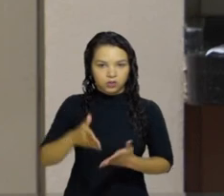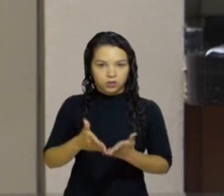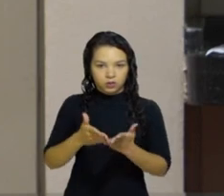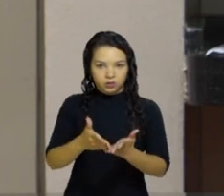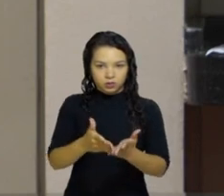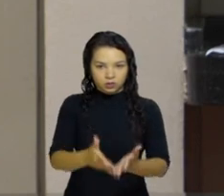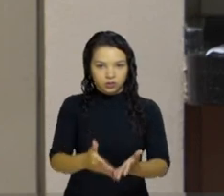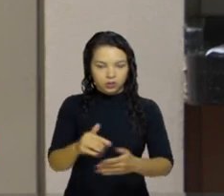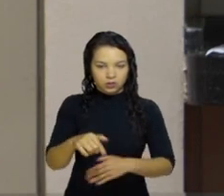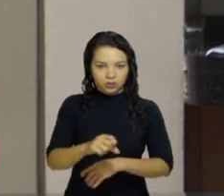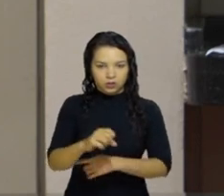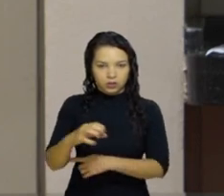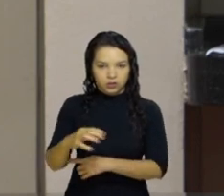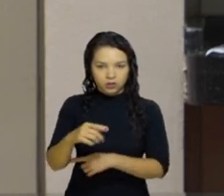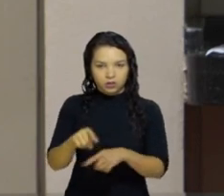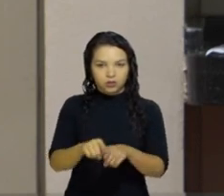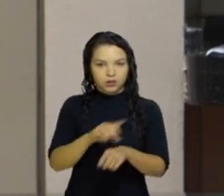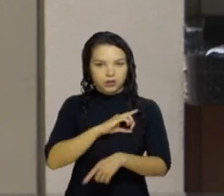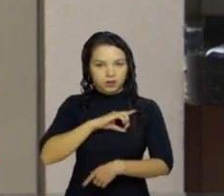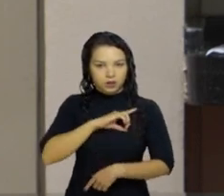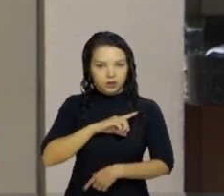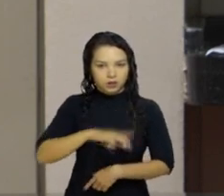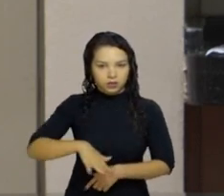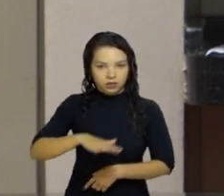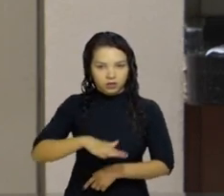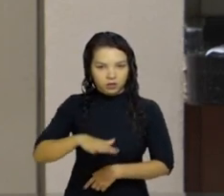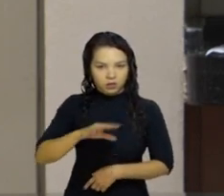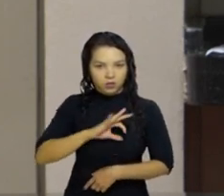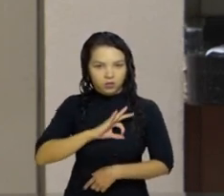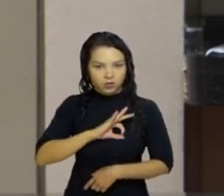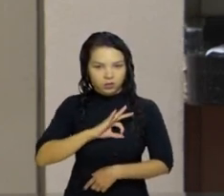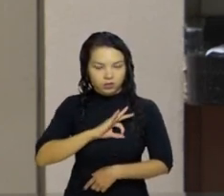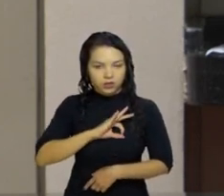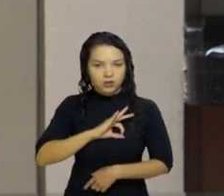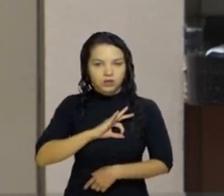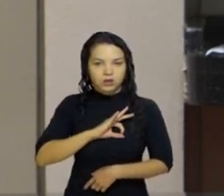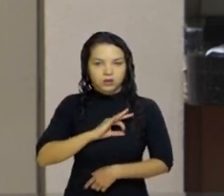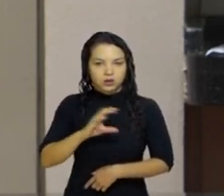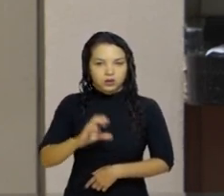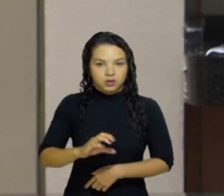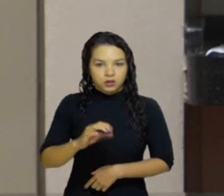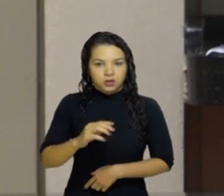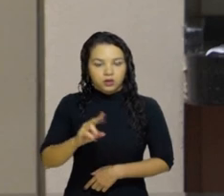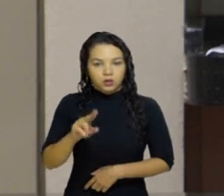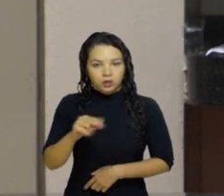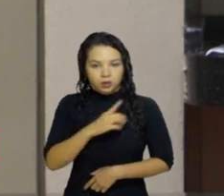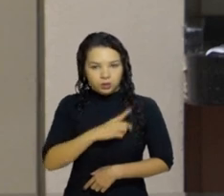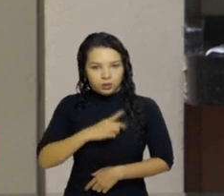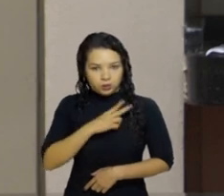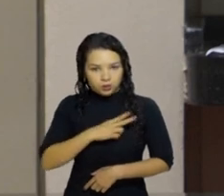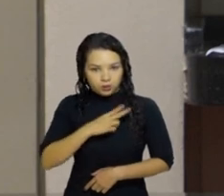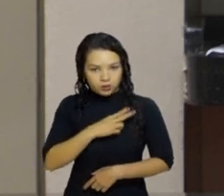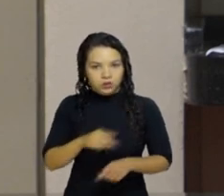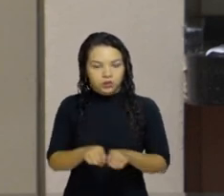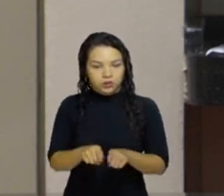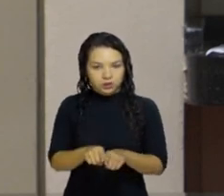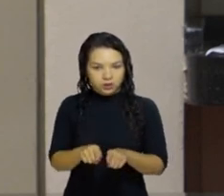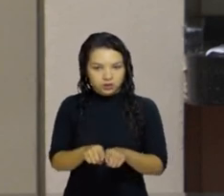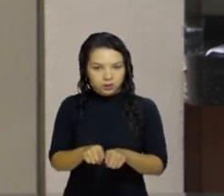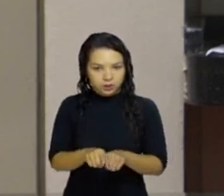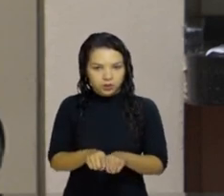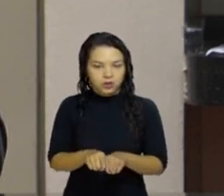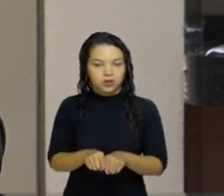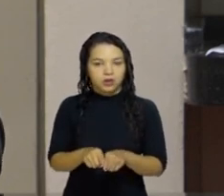Honorato, que o acompanha, o delegado-geral da Polícia Civil, doutor Ulisses Gabriel, delegado Marcelo Sampaio, também todos presentes aqui, uma honra